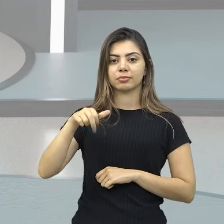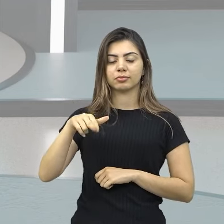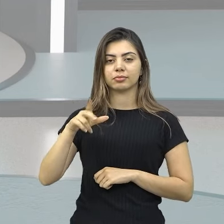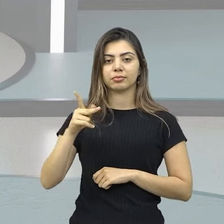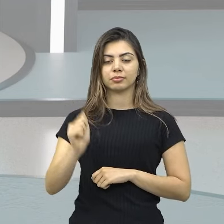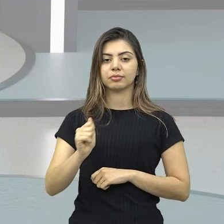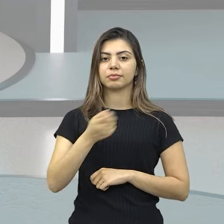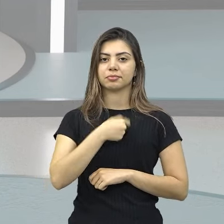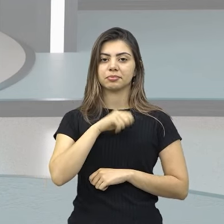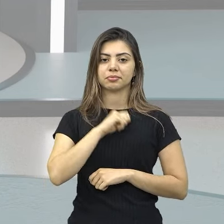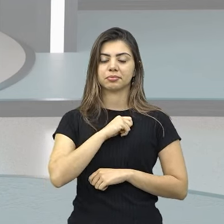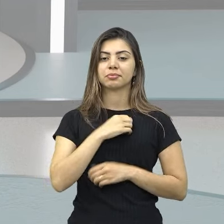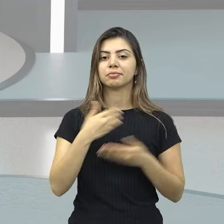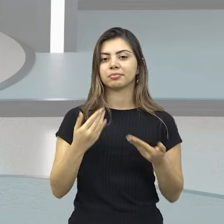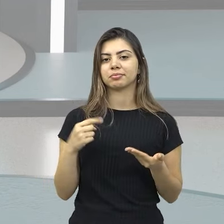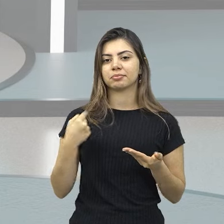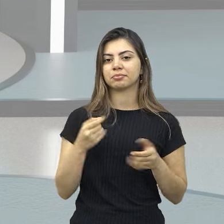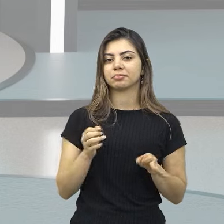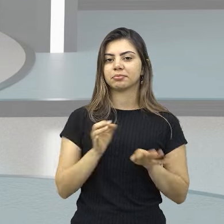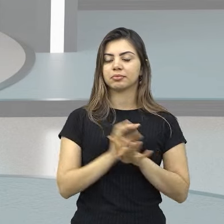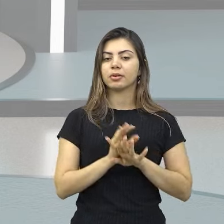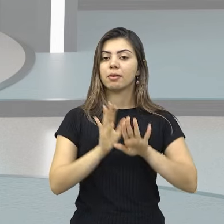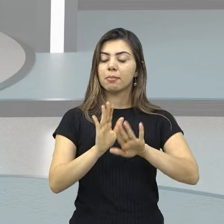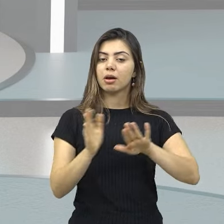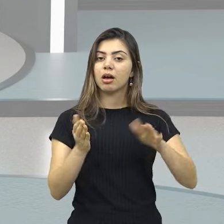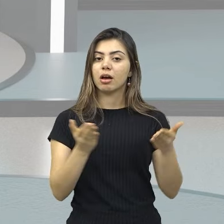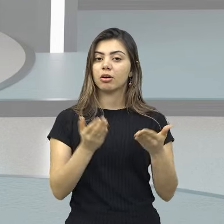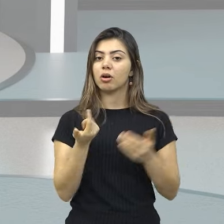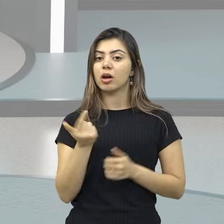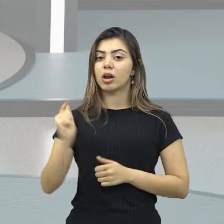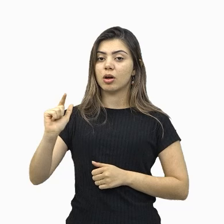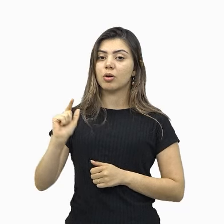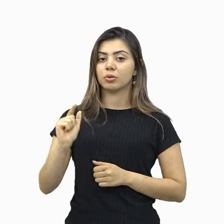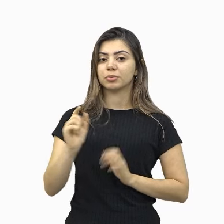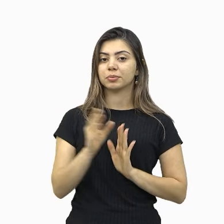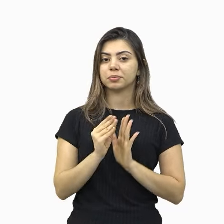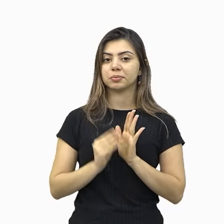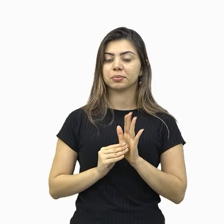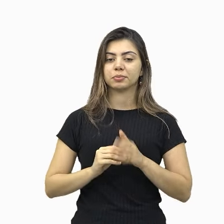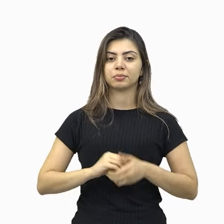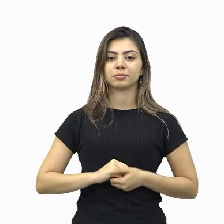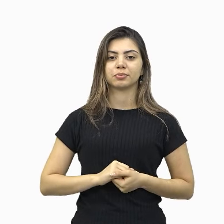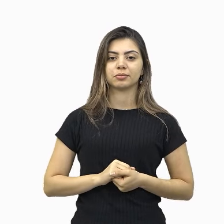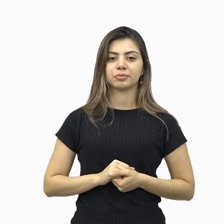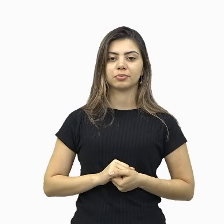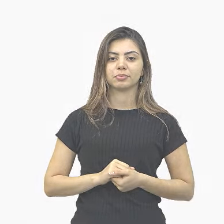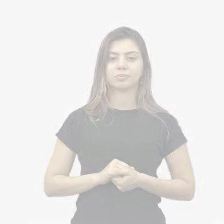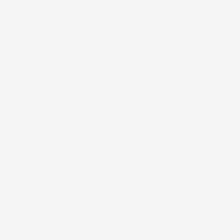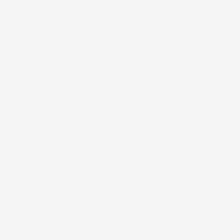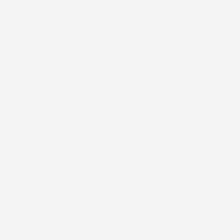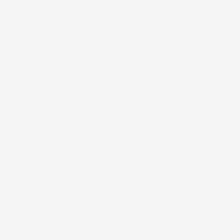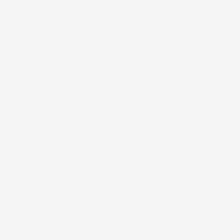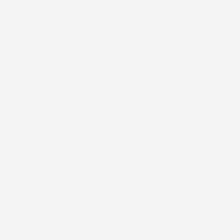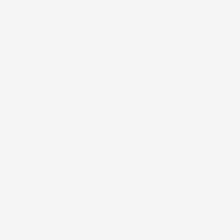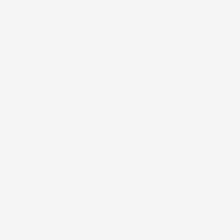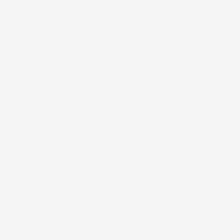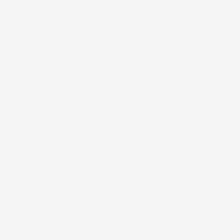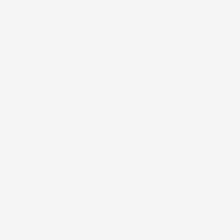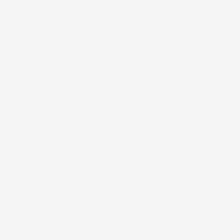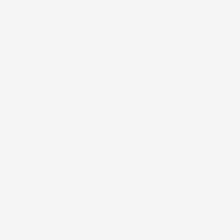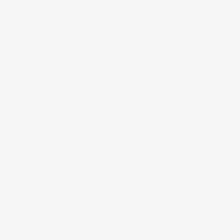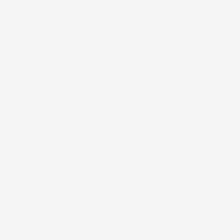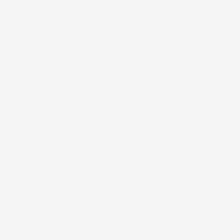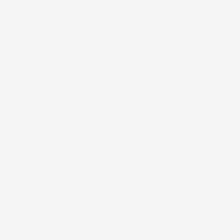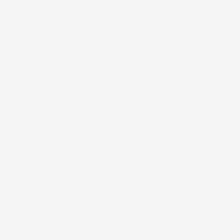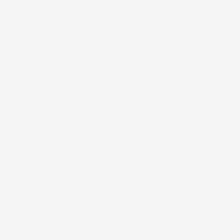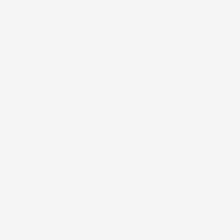E finalizamos aqui, não é? Vamos ver agora exemplos dos diálogos. Acompanhem. Where do you come from? We are